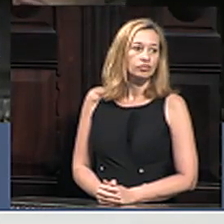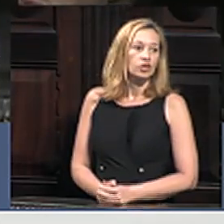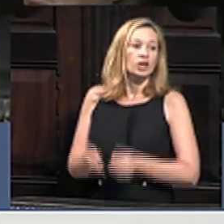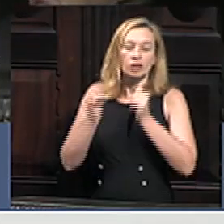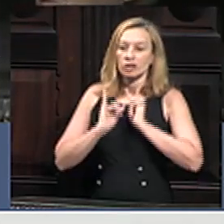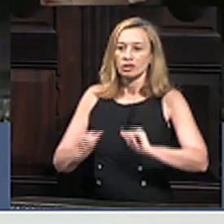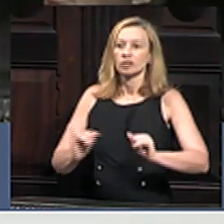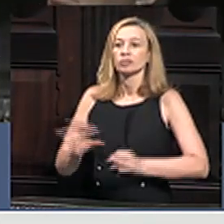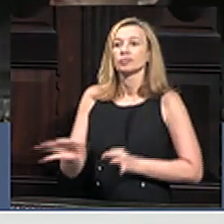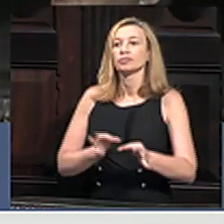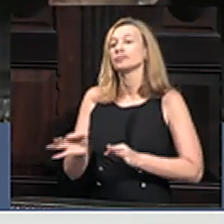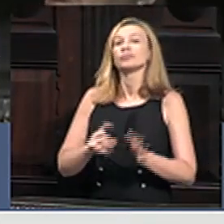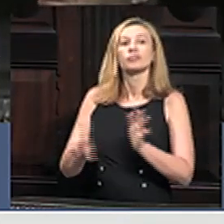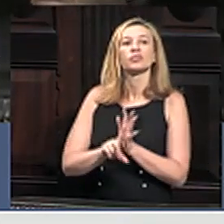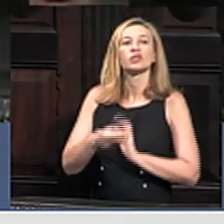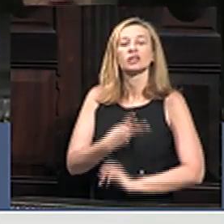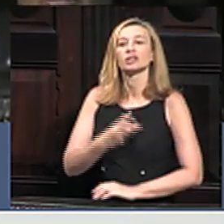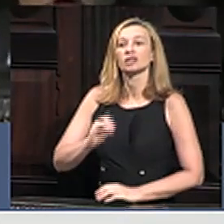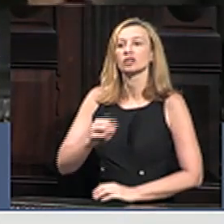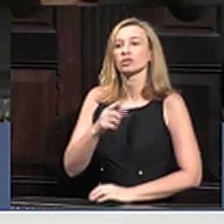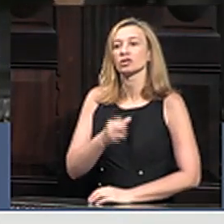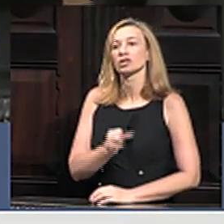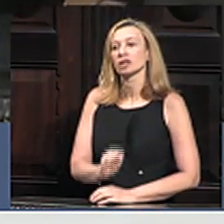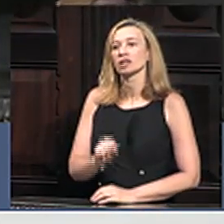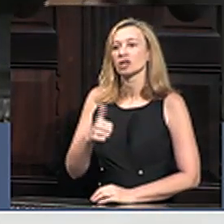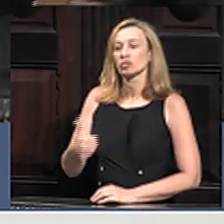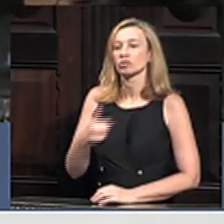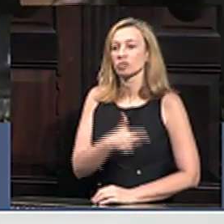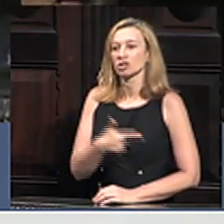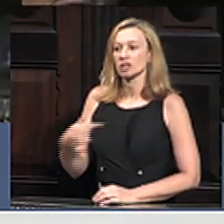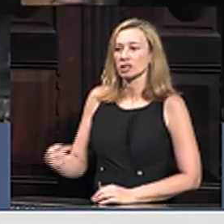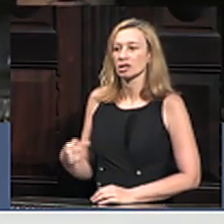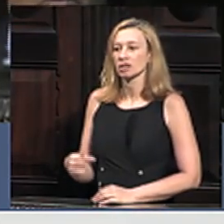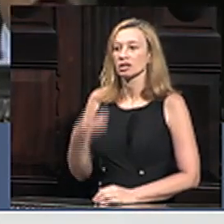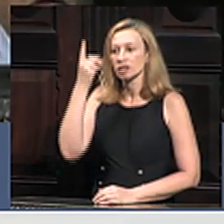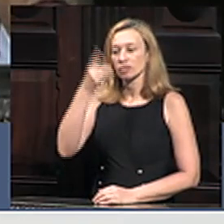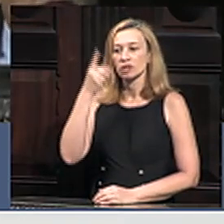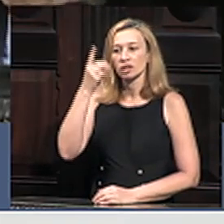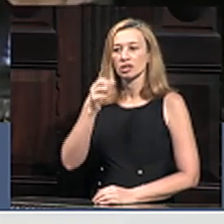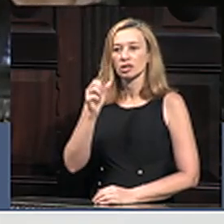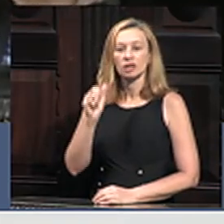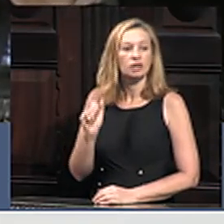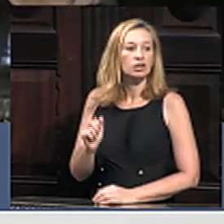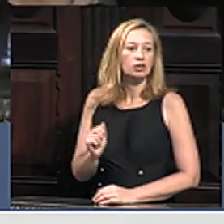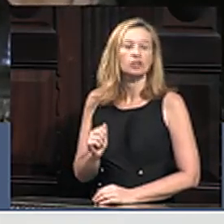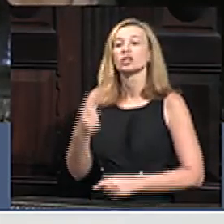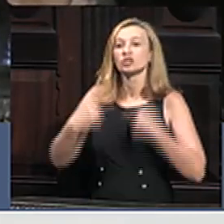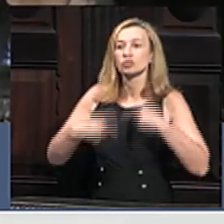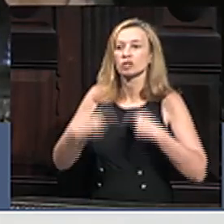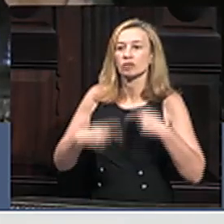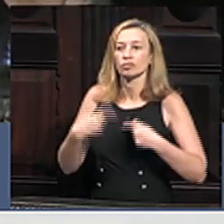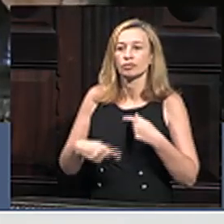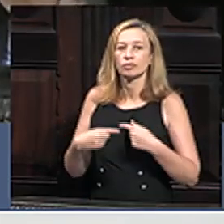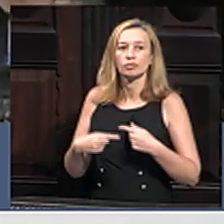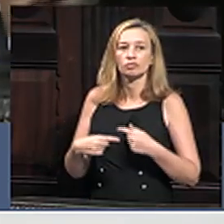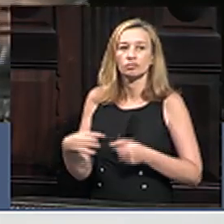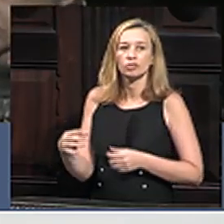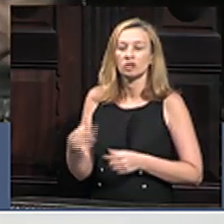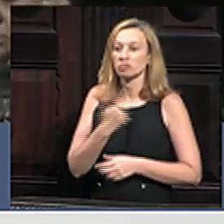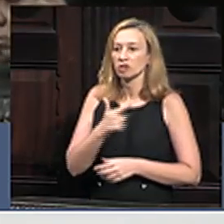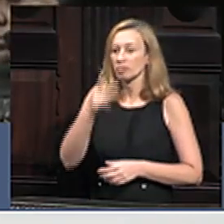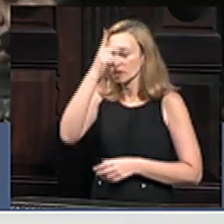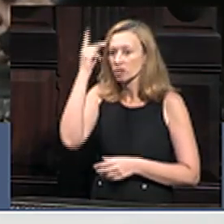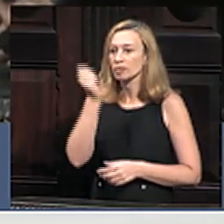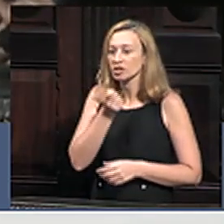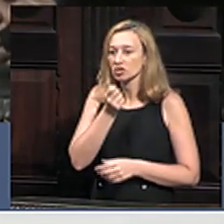Anuncio o projeto de lei 3081 de 2017, de autoria do deputado Edson Bertassi. Em discussão, não havendo quem queira